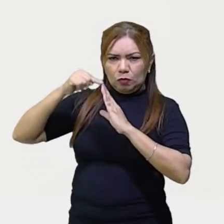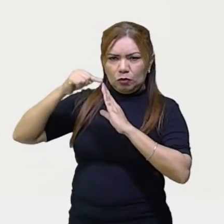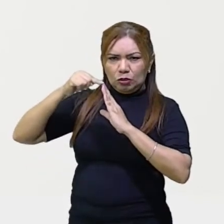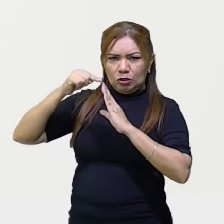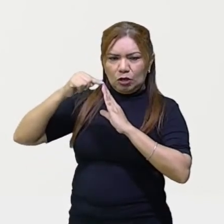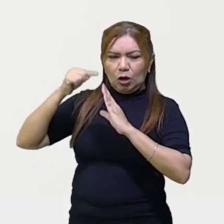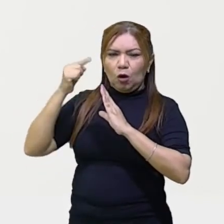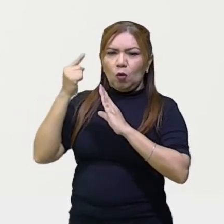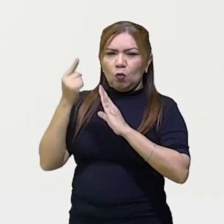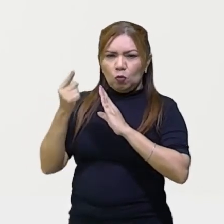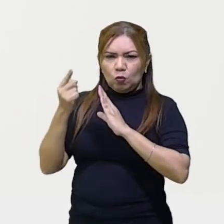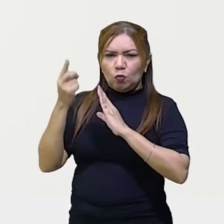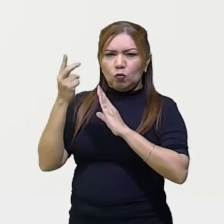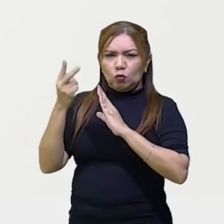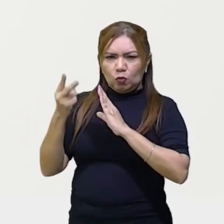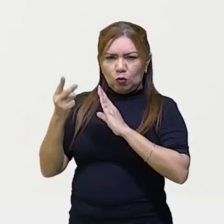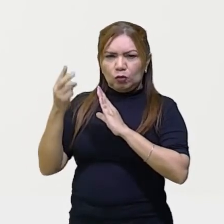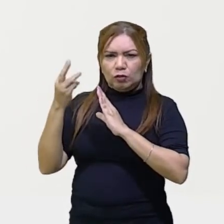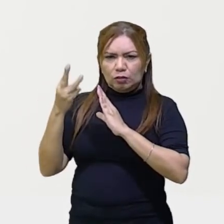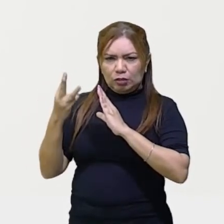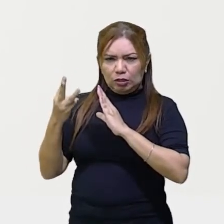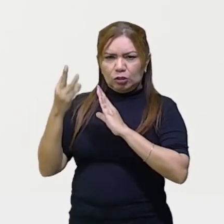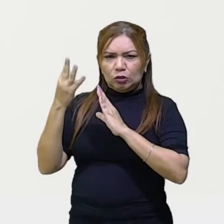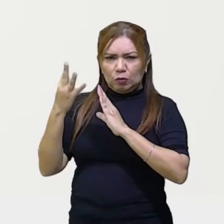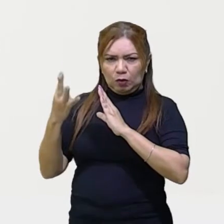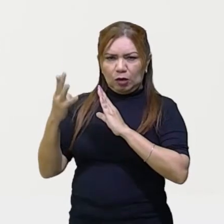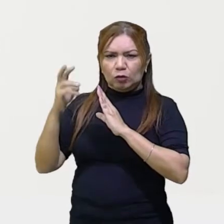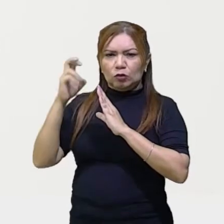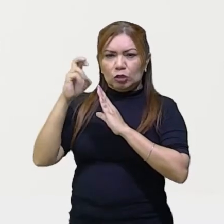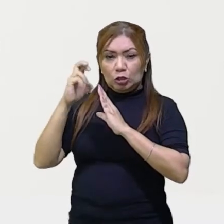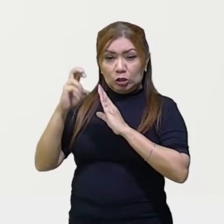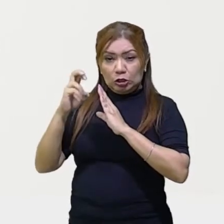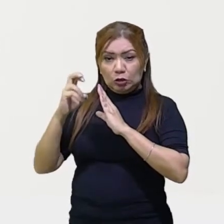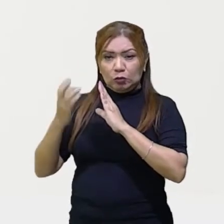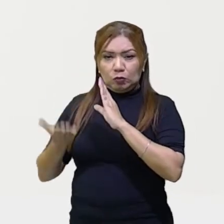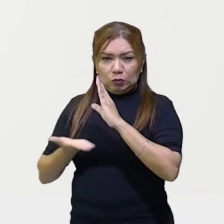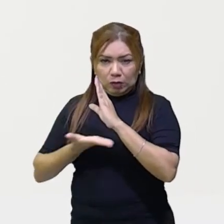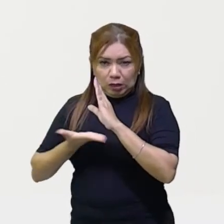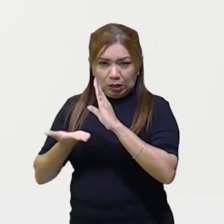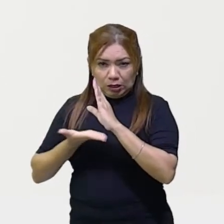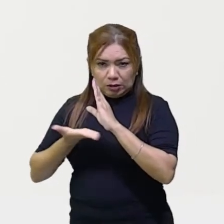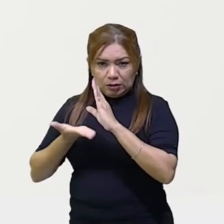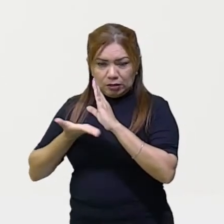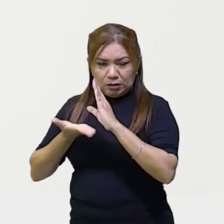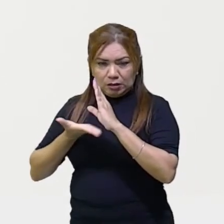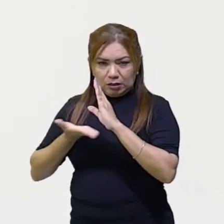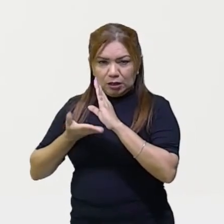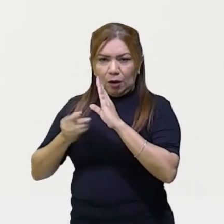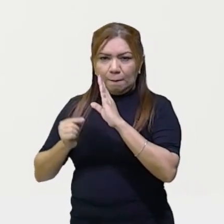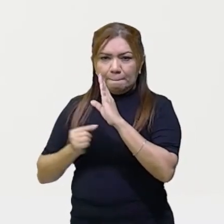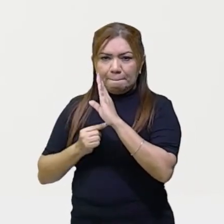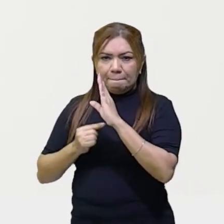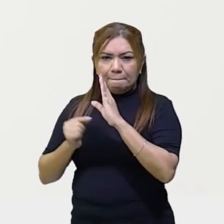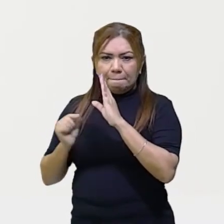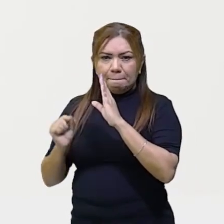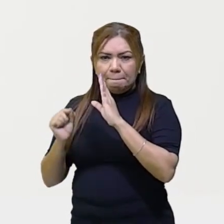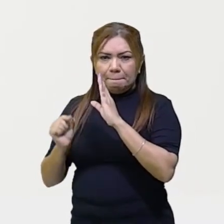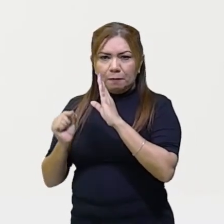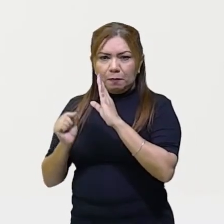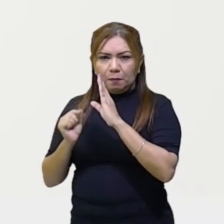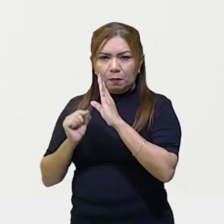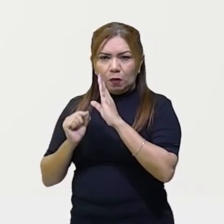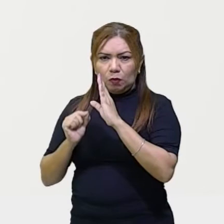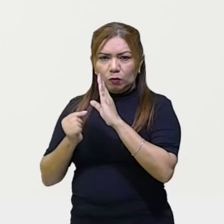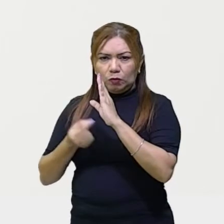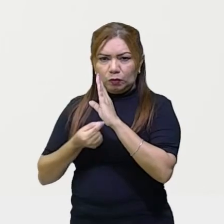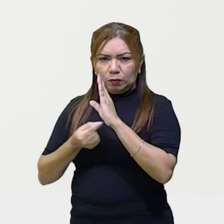3 4 5 e quando a minha base eu tenho cinco que é uma pirâmide penta Então são cinco aqui na base